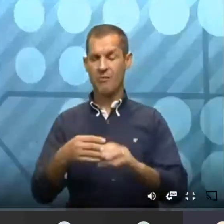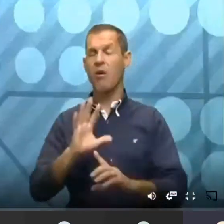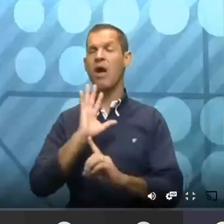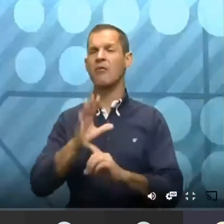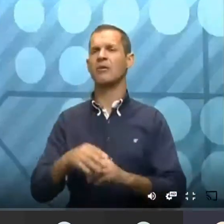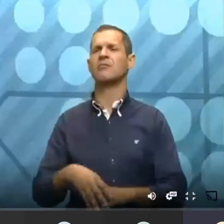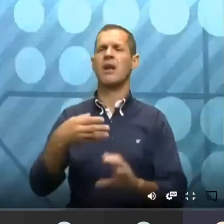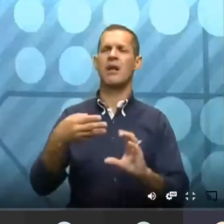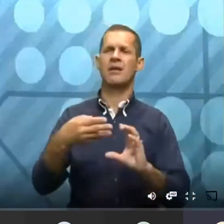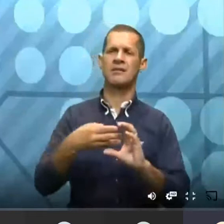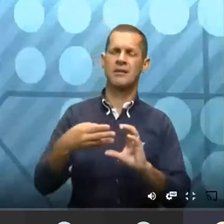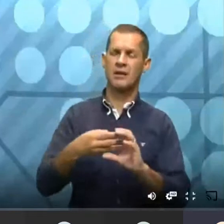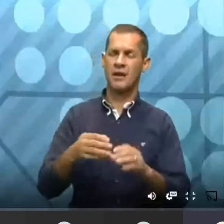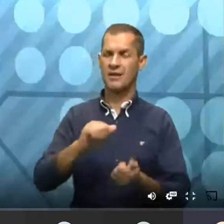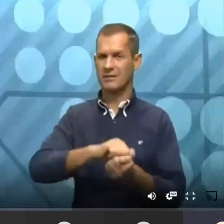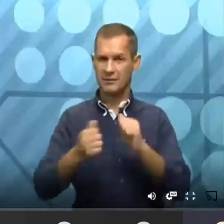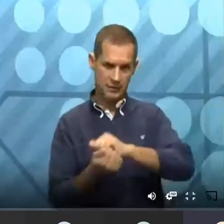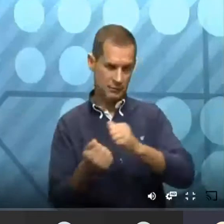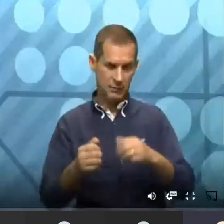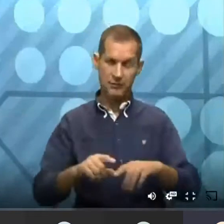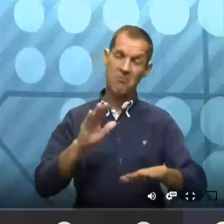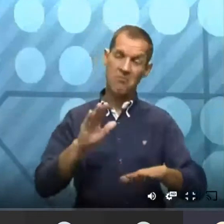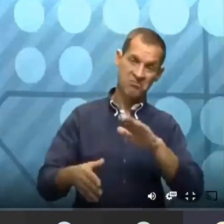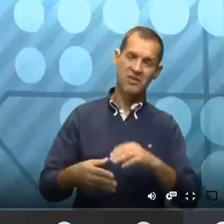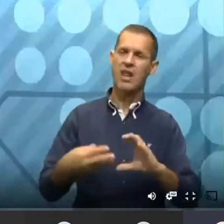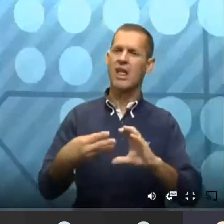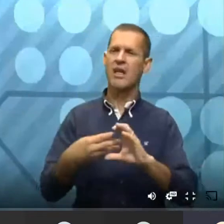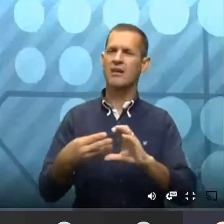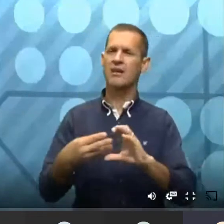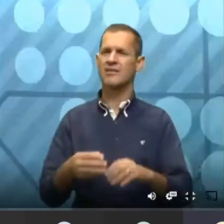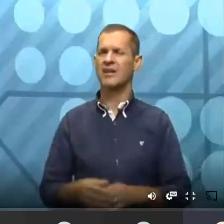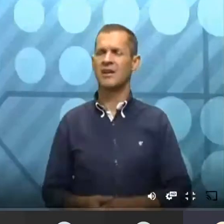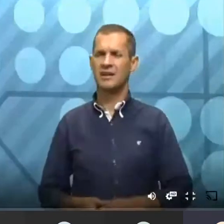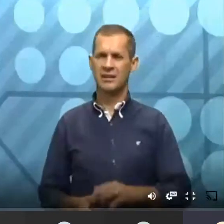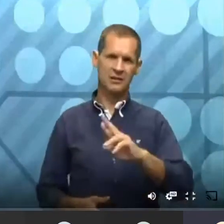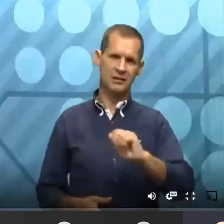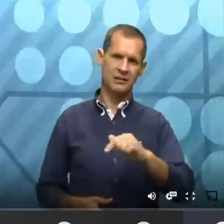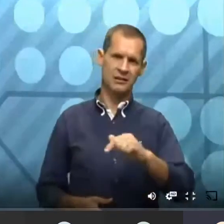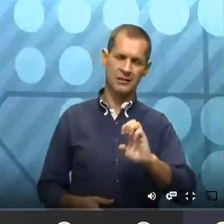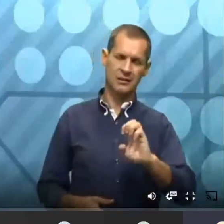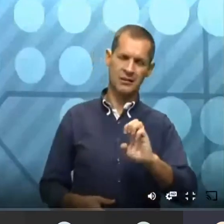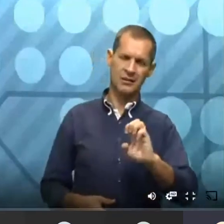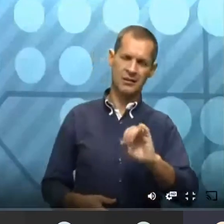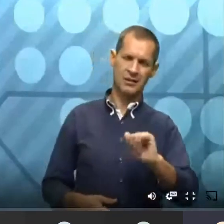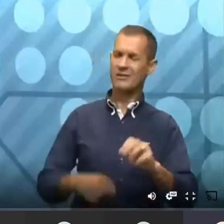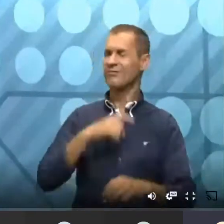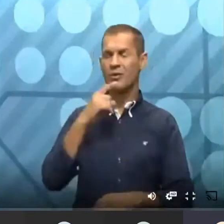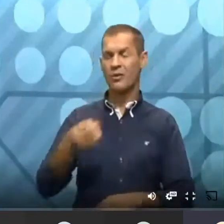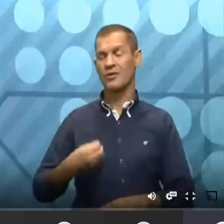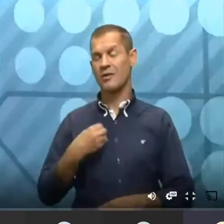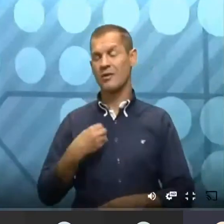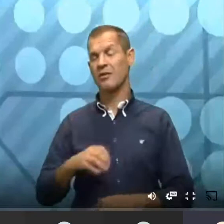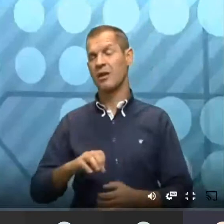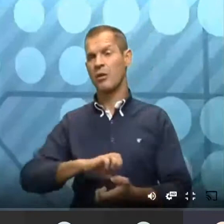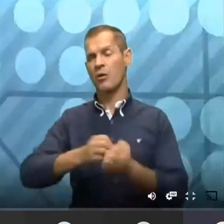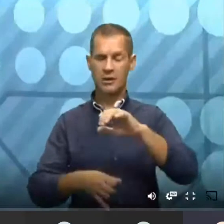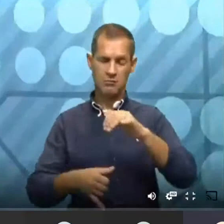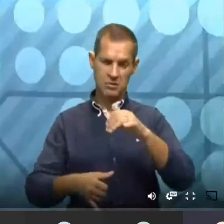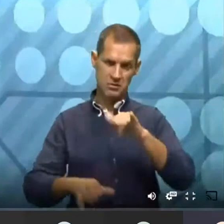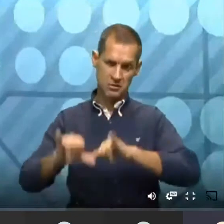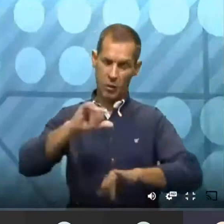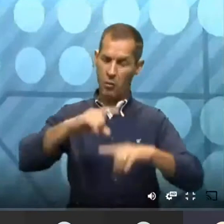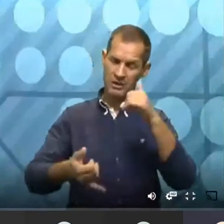vão causar a célula a se adaptar. Às vezes, as células da traqueia, elas não resistem aos elementos